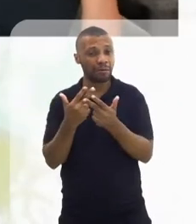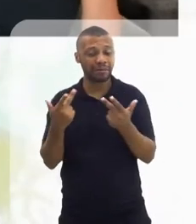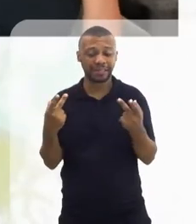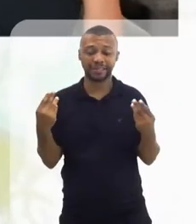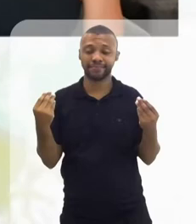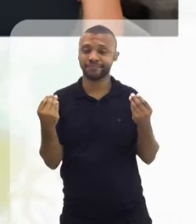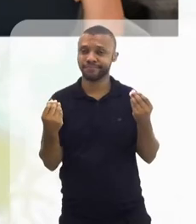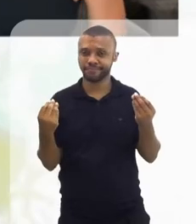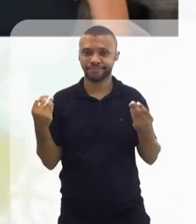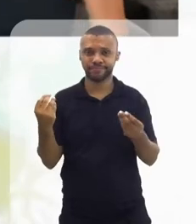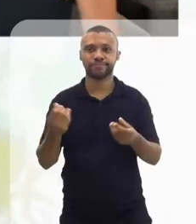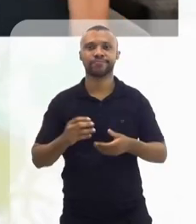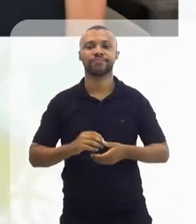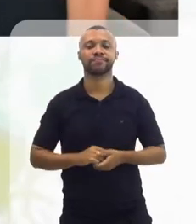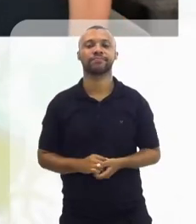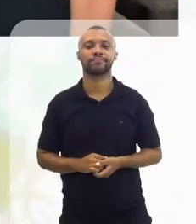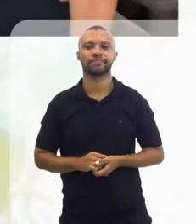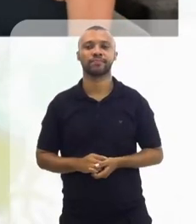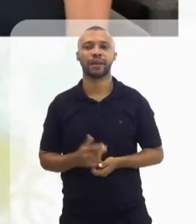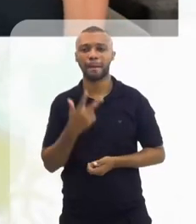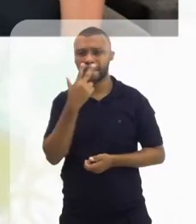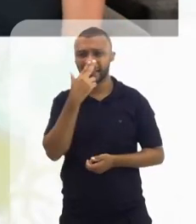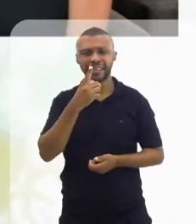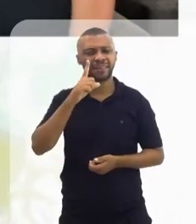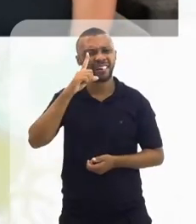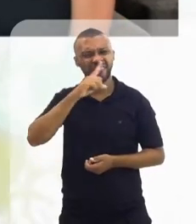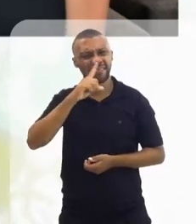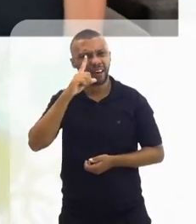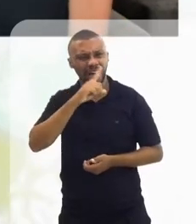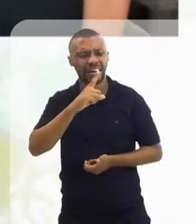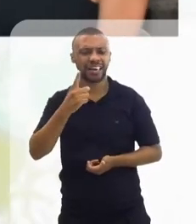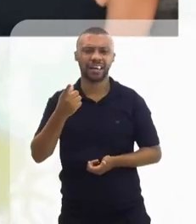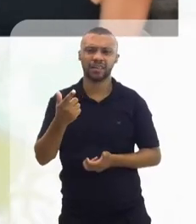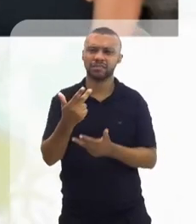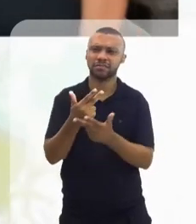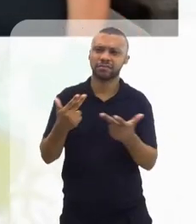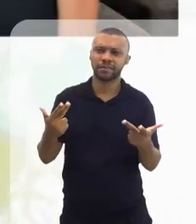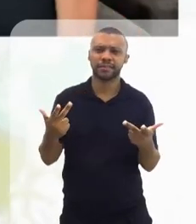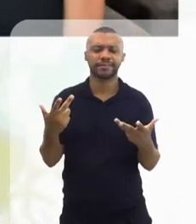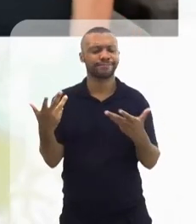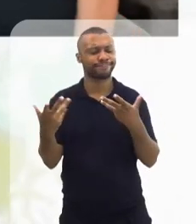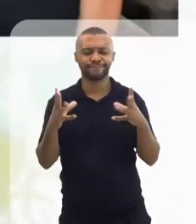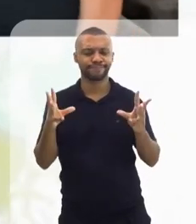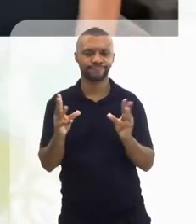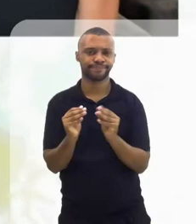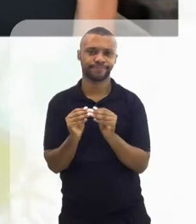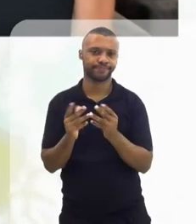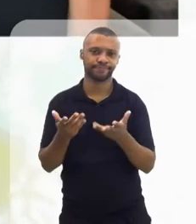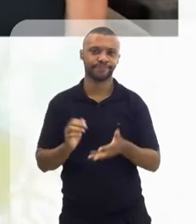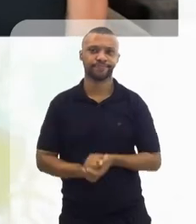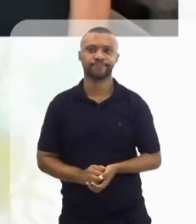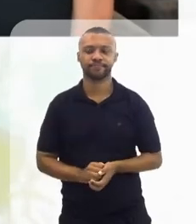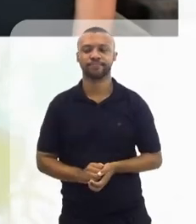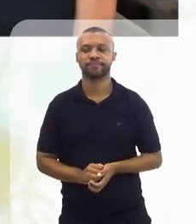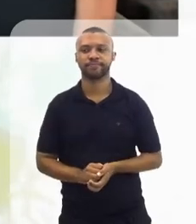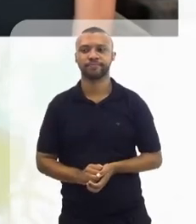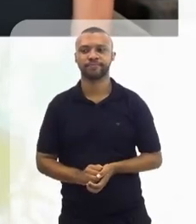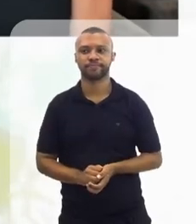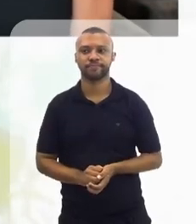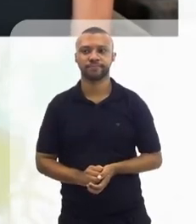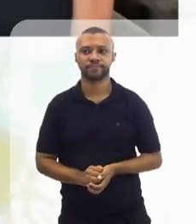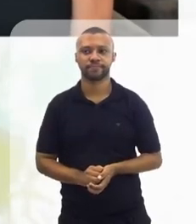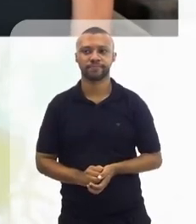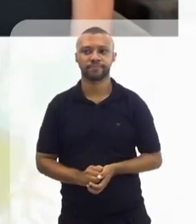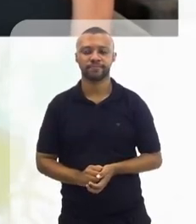sabe, é um negócio que É passa a verdade, ser um é verdade. defeito. Acho que, enfim,